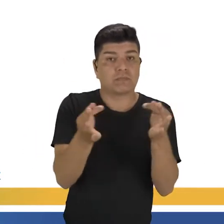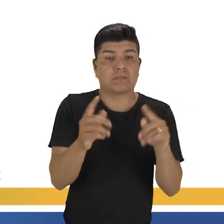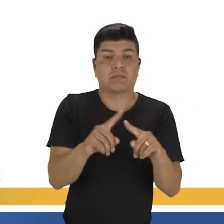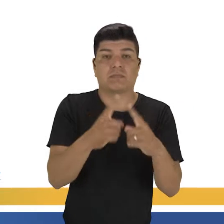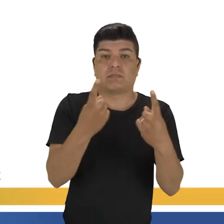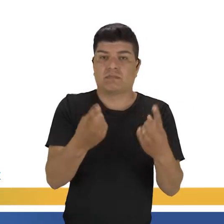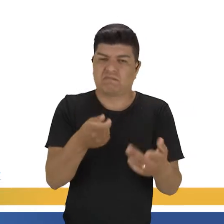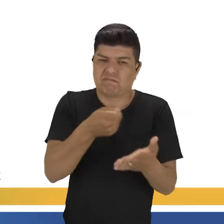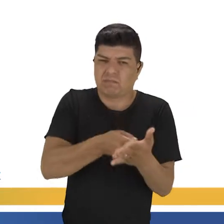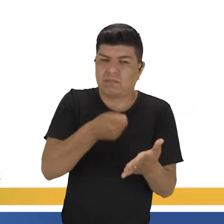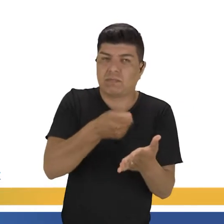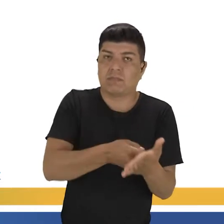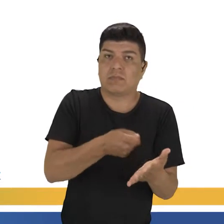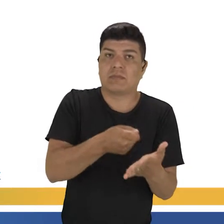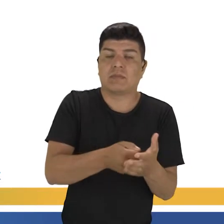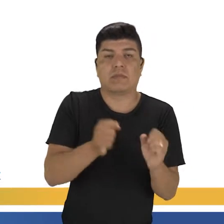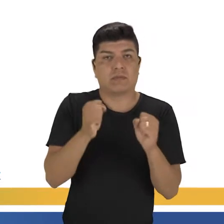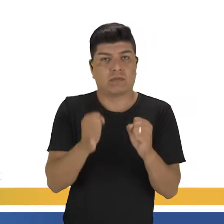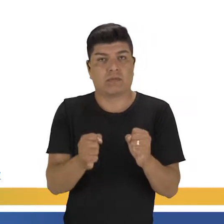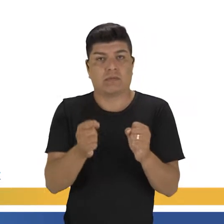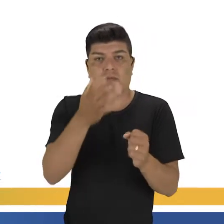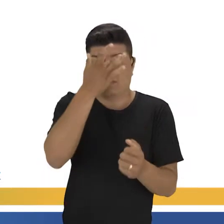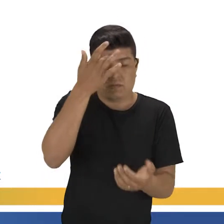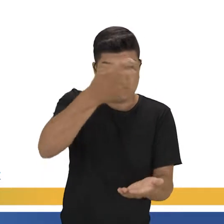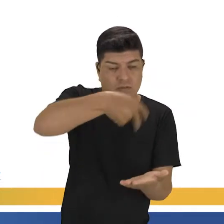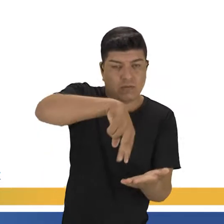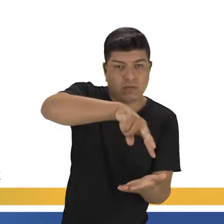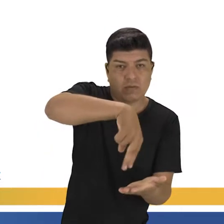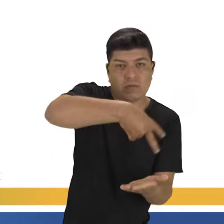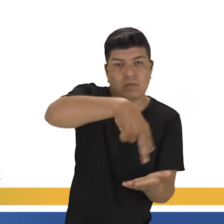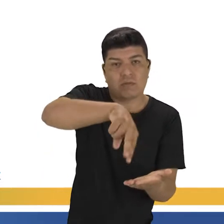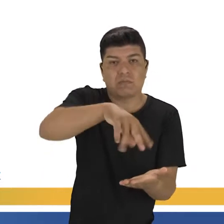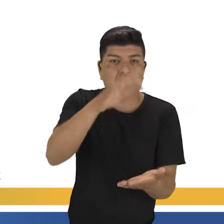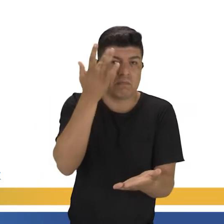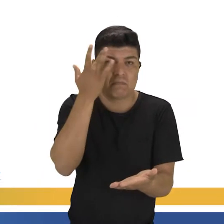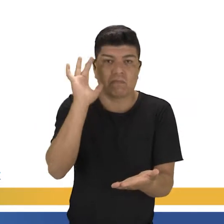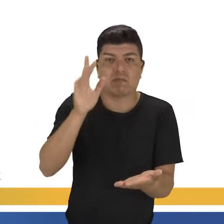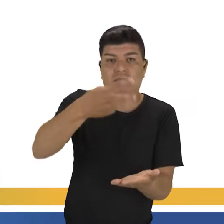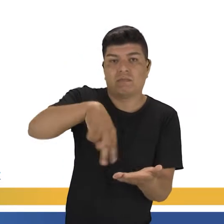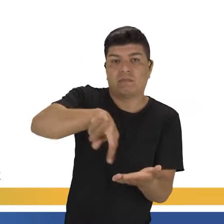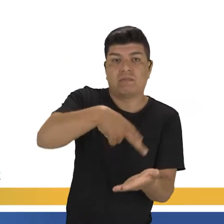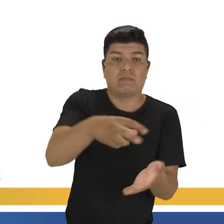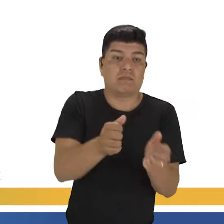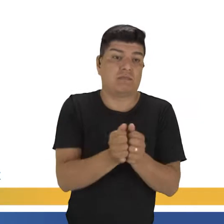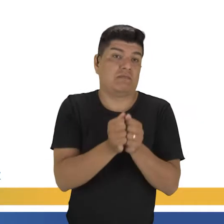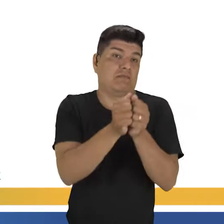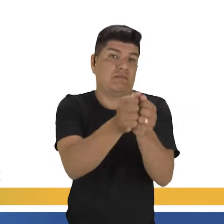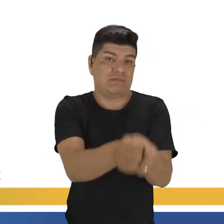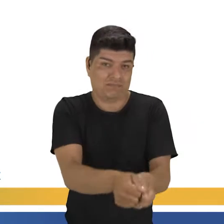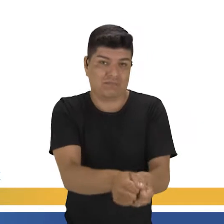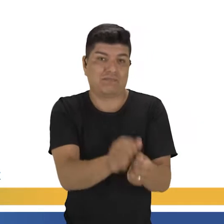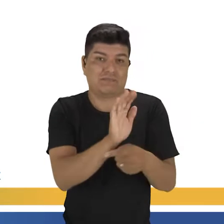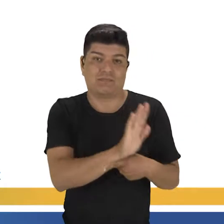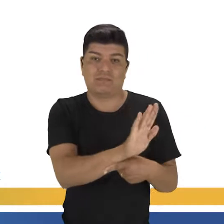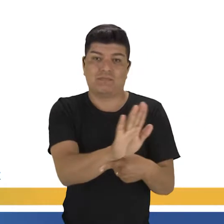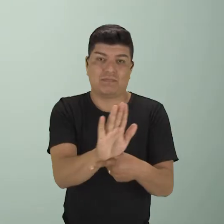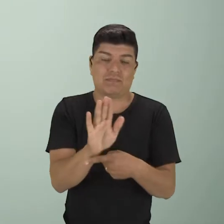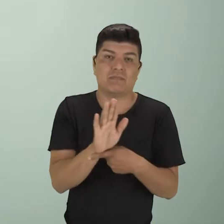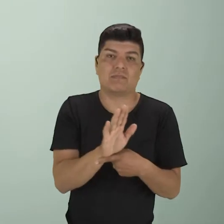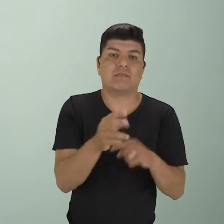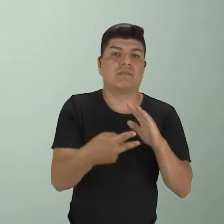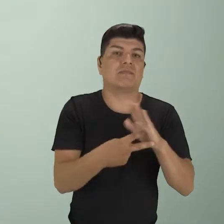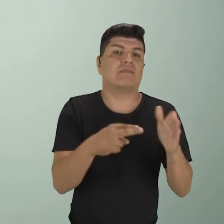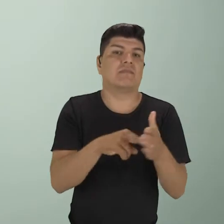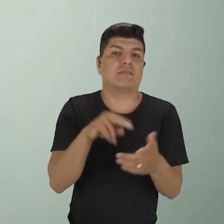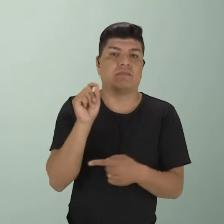porém instigante, que permite os bailarinos e pessoas leigas dançarem juntas de forma colaborativa. O que isso